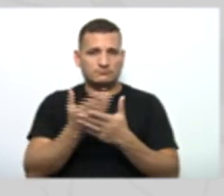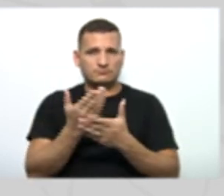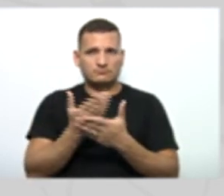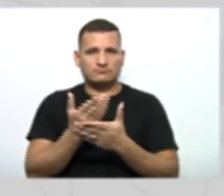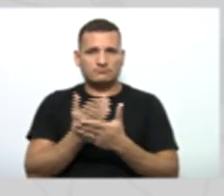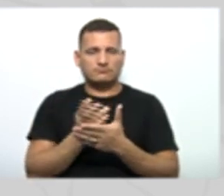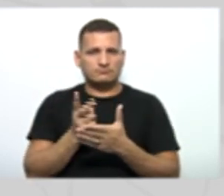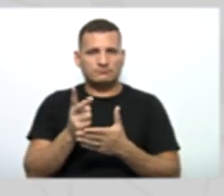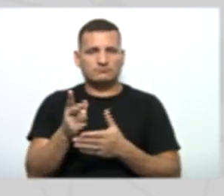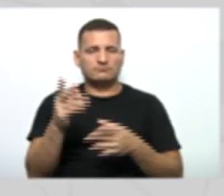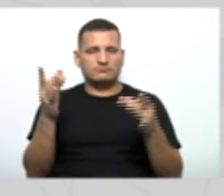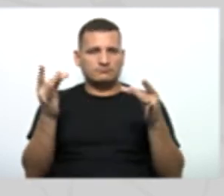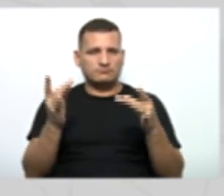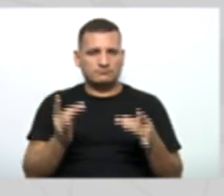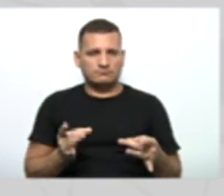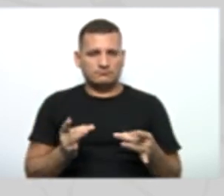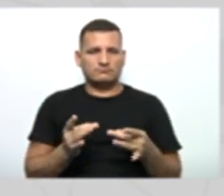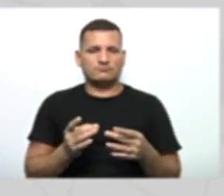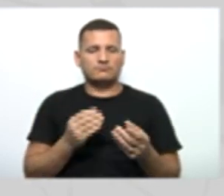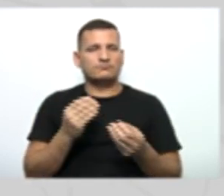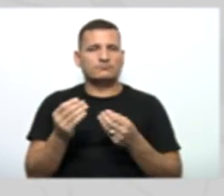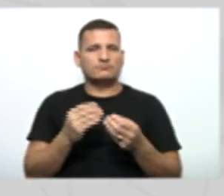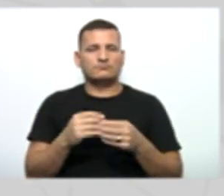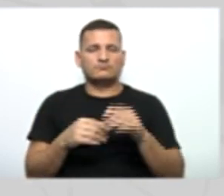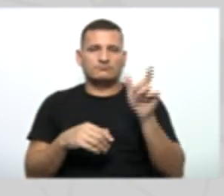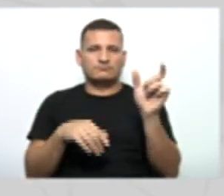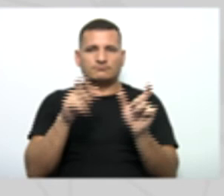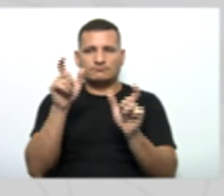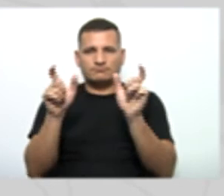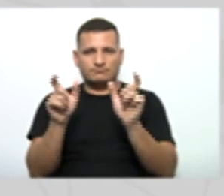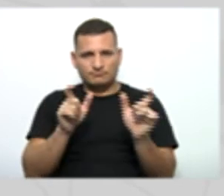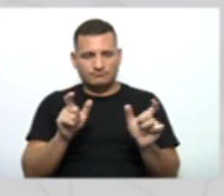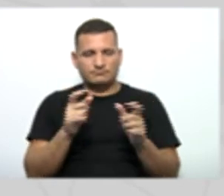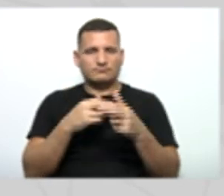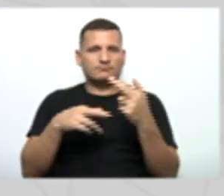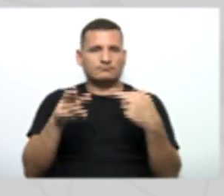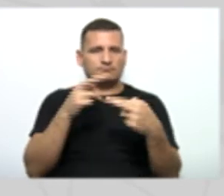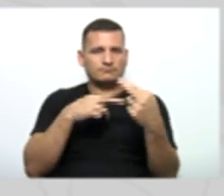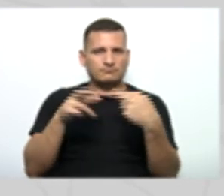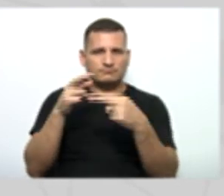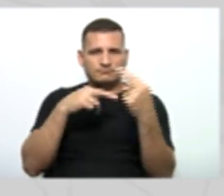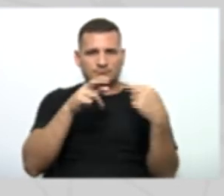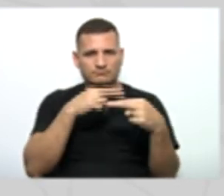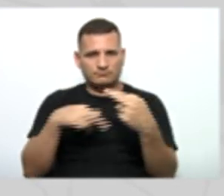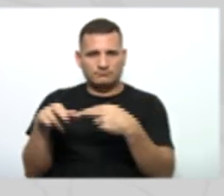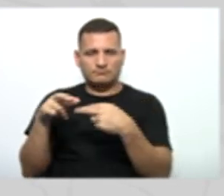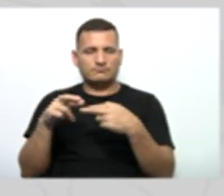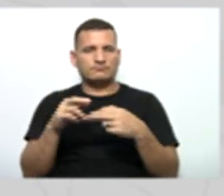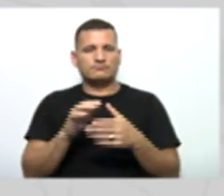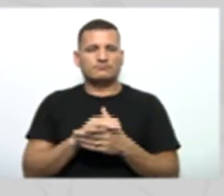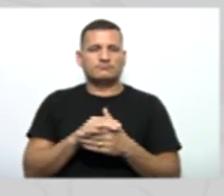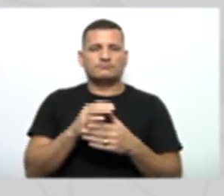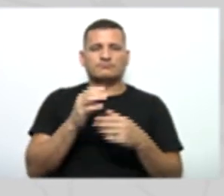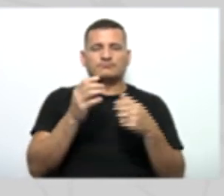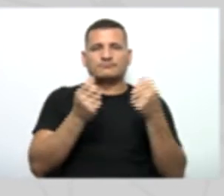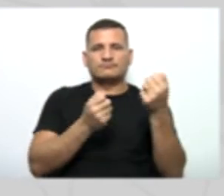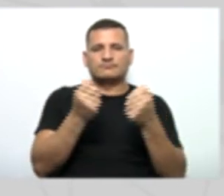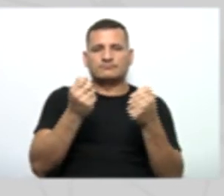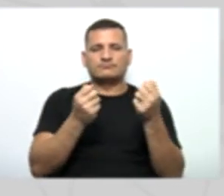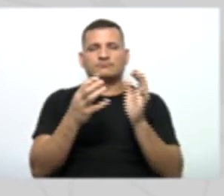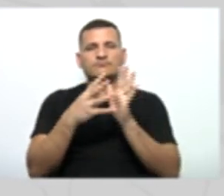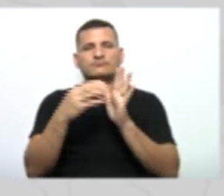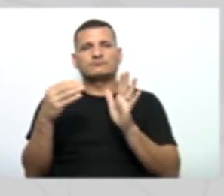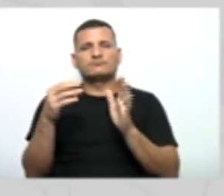vamos detalhar como que ela se relaciona, se tipo, qual o relacionamento de veículo para